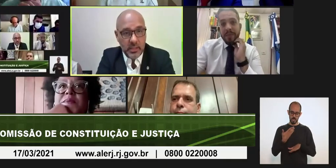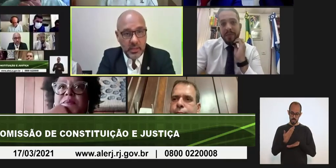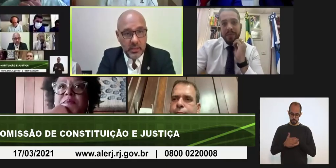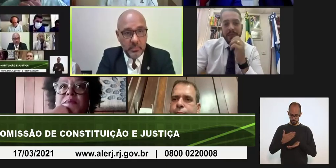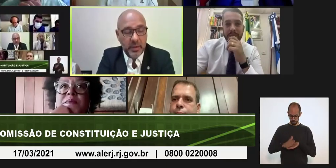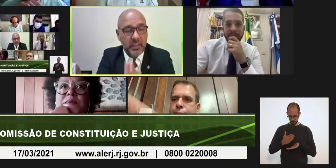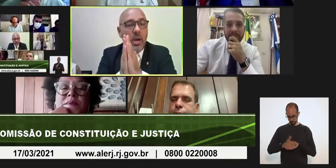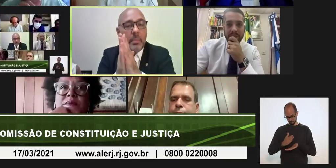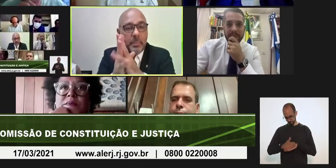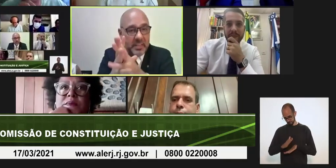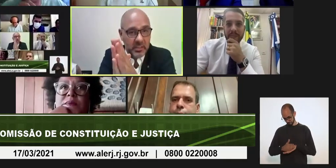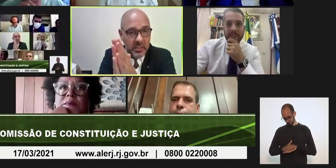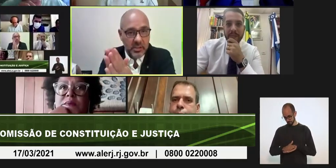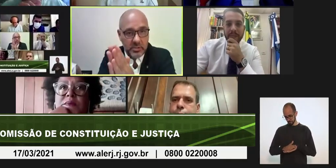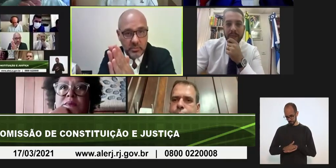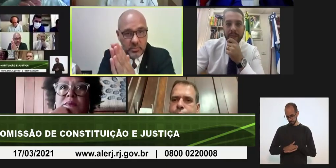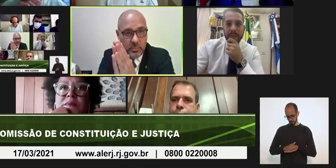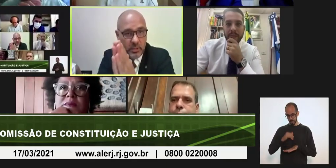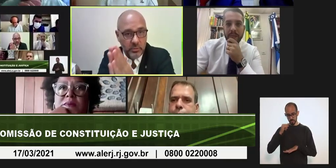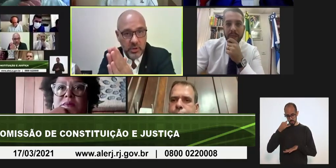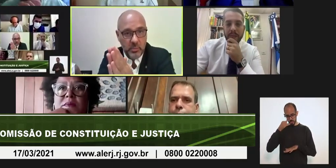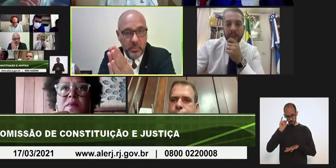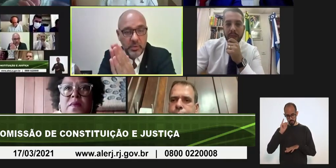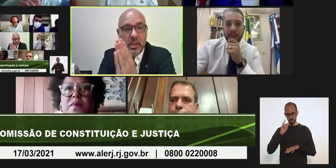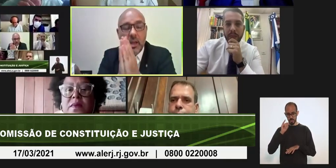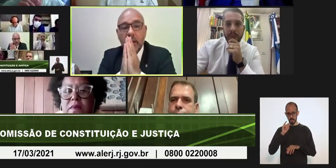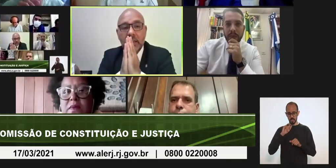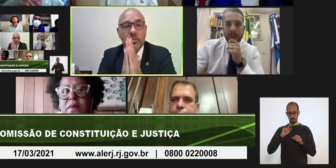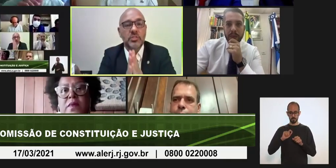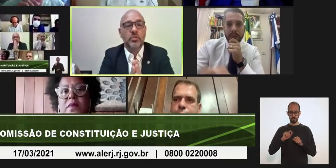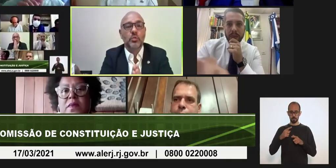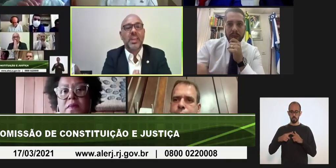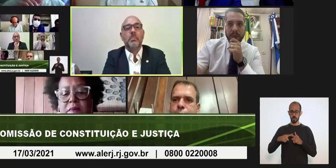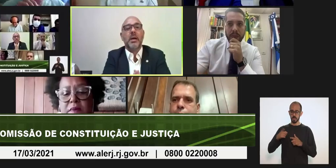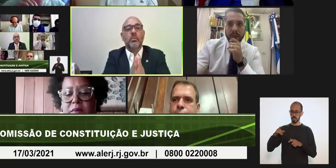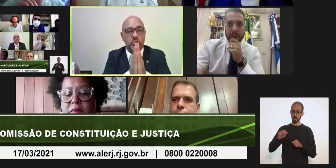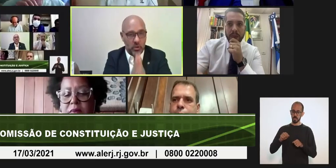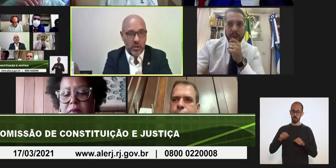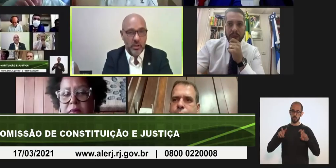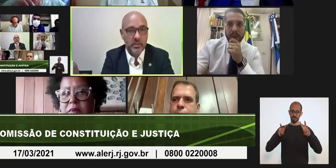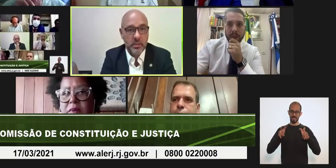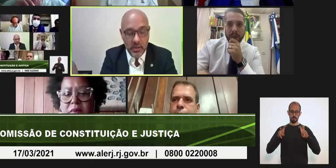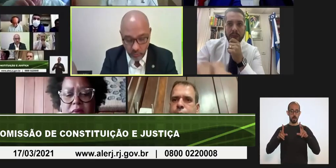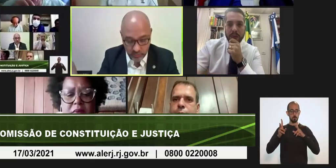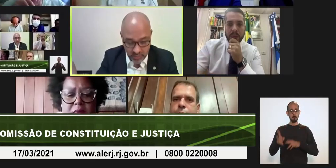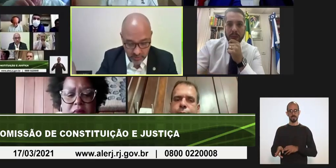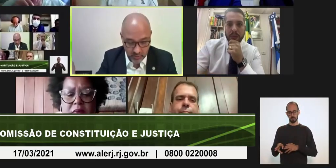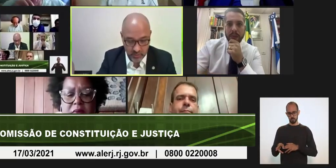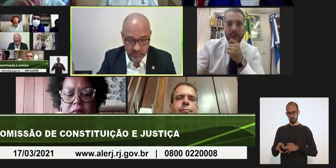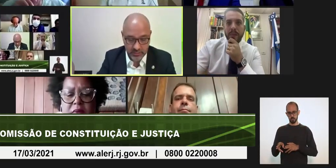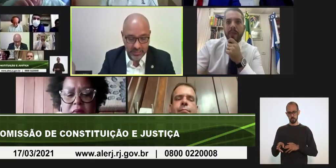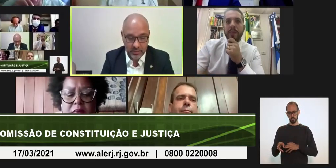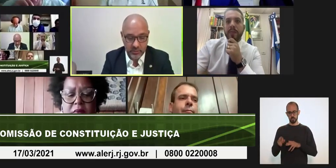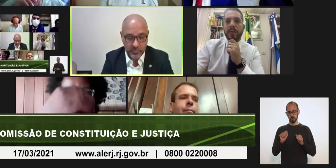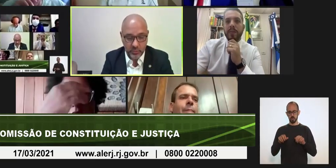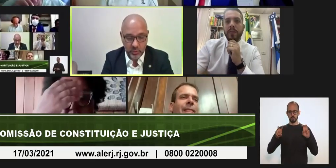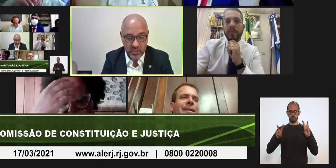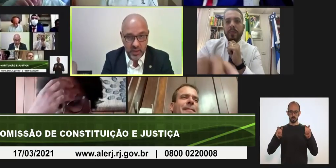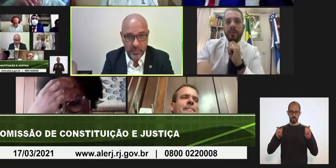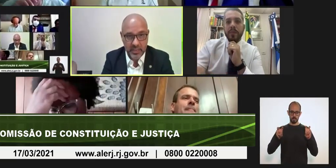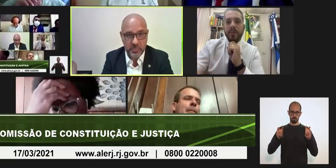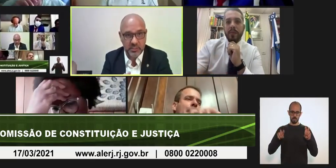que não contraria o que está disposto na norma global, que é a 3239? Melhor ainda. Não, é